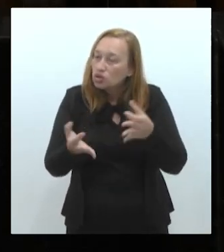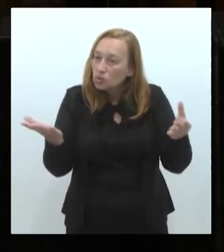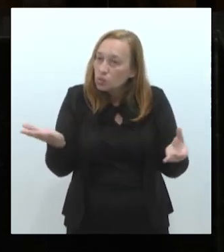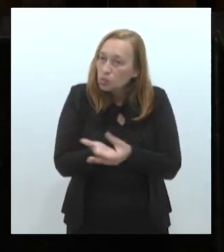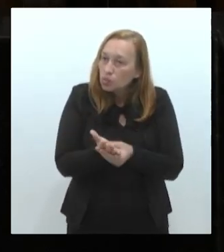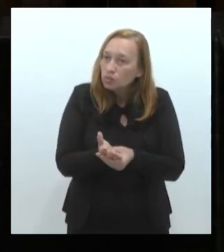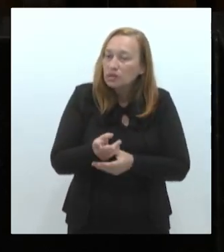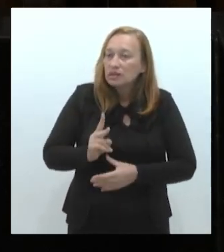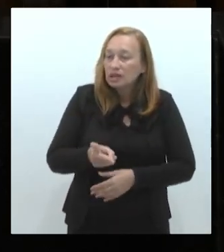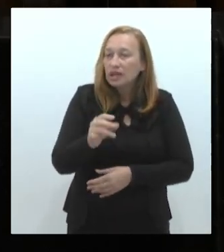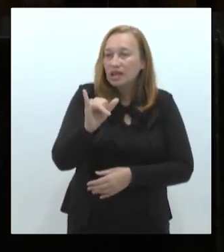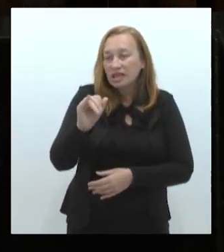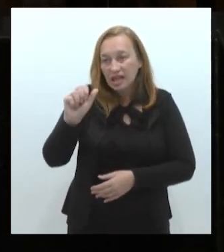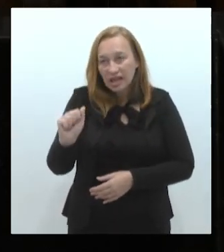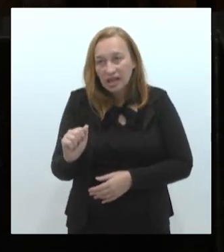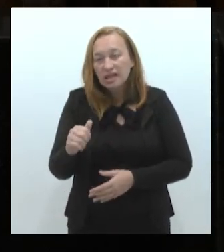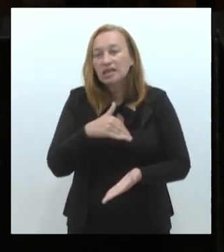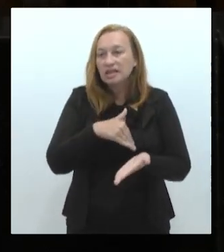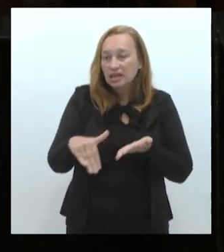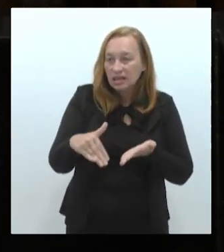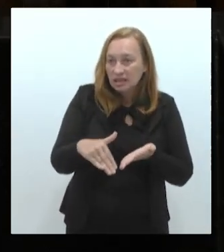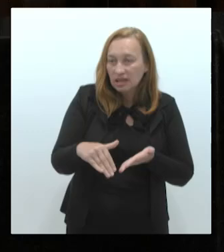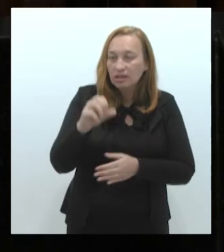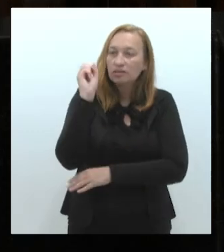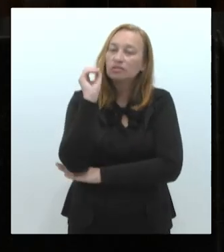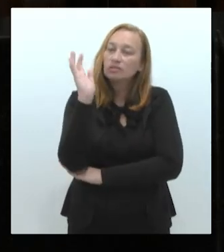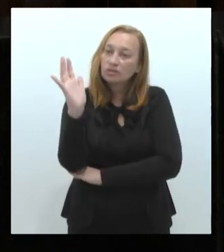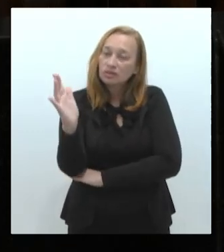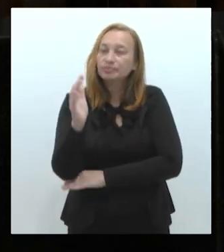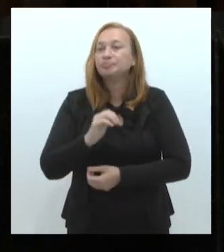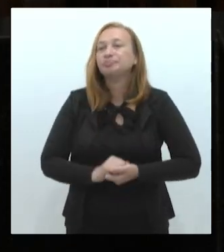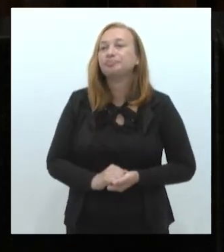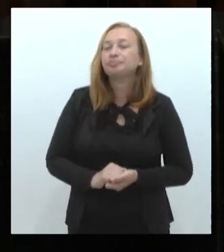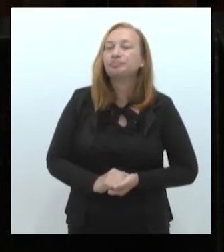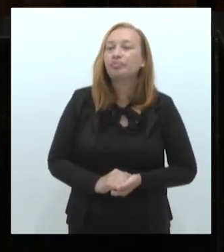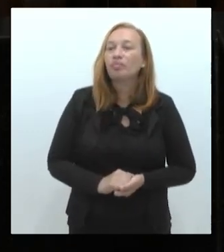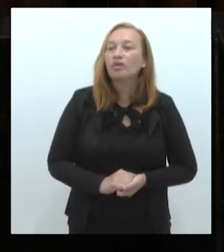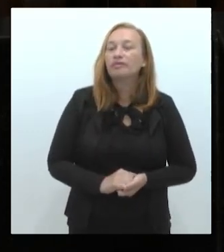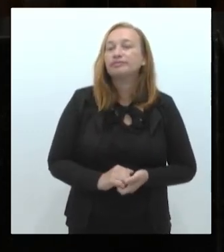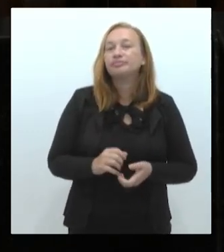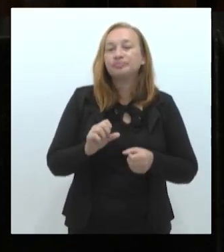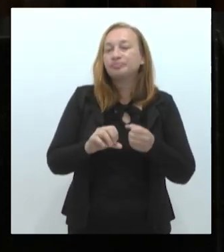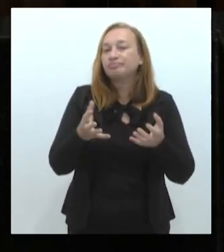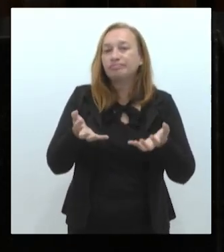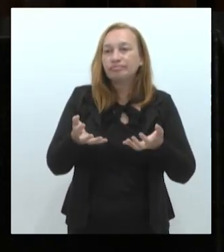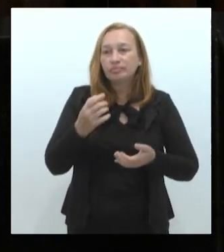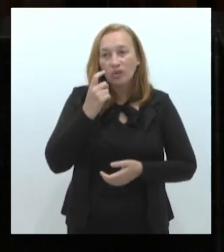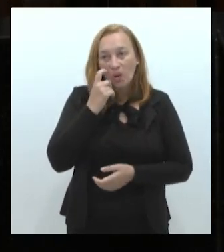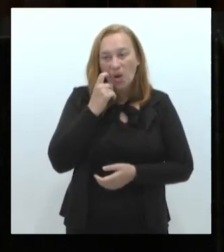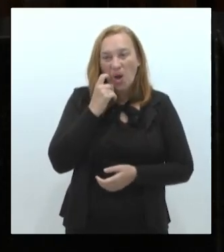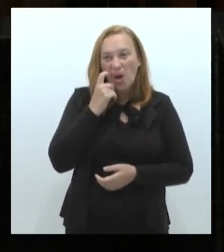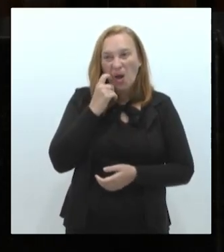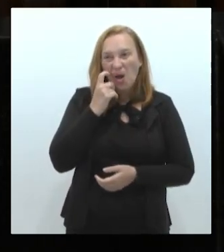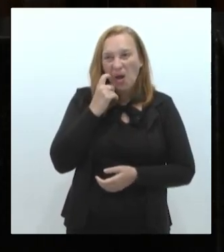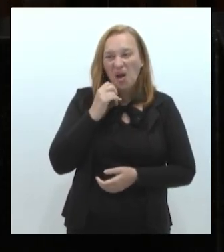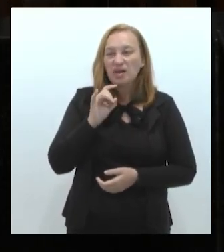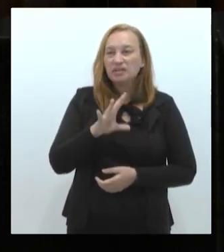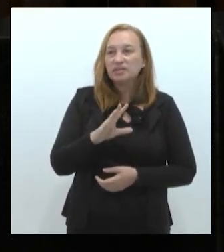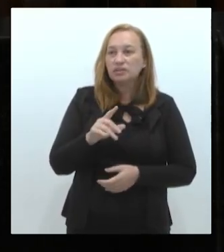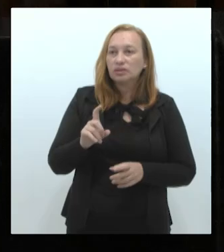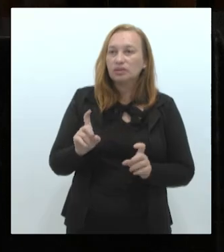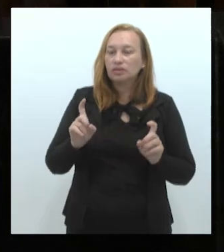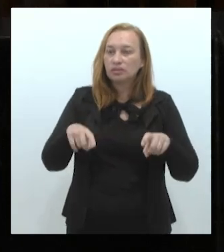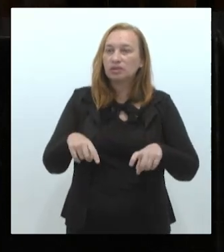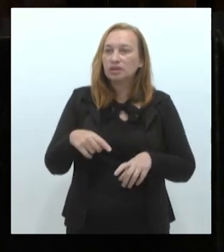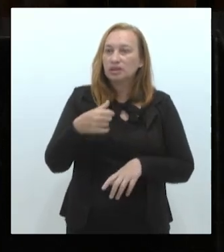sempre do INEA, da Secretaria de Meio Ambiente, das Secretarias Municipais de Meio Ambiente, e estão fazendo o que querem. Inclusive, só o nosso gabinete